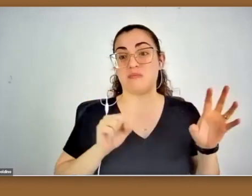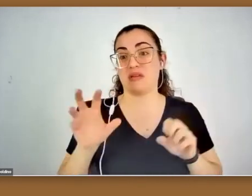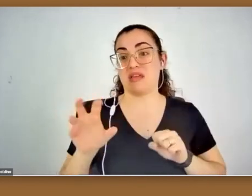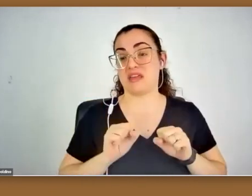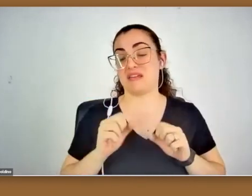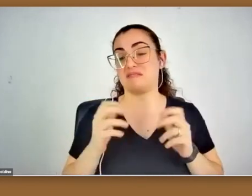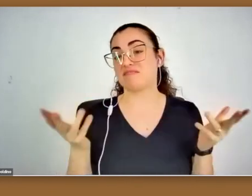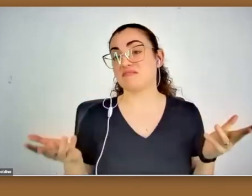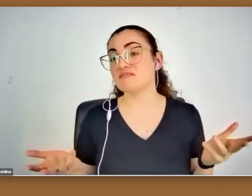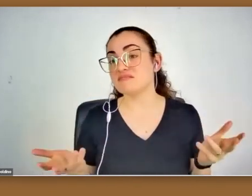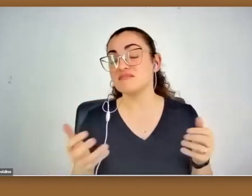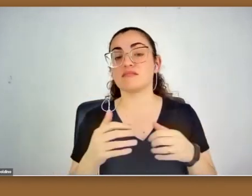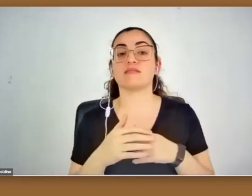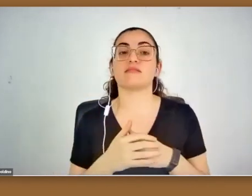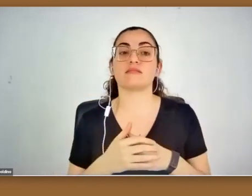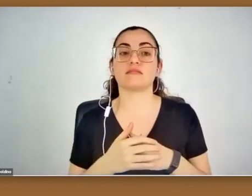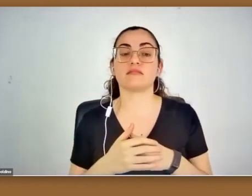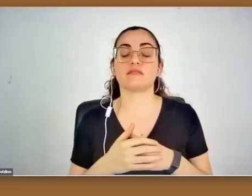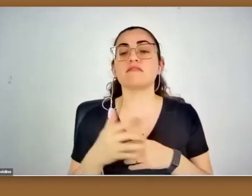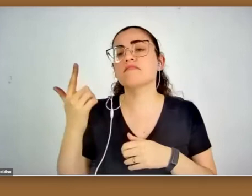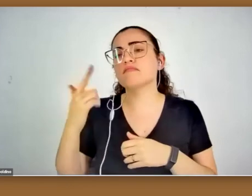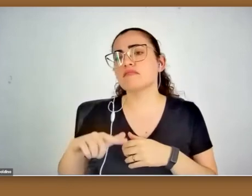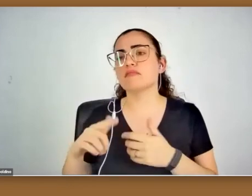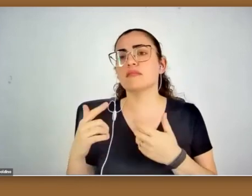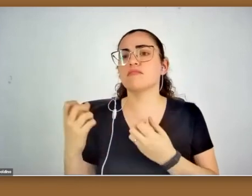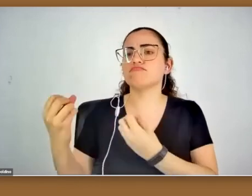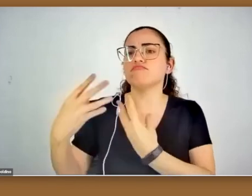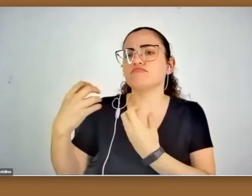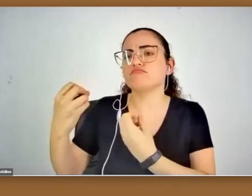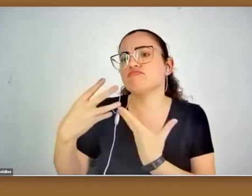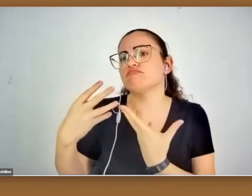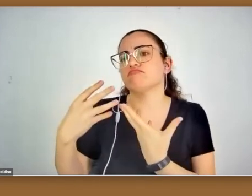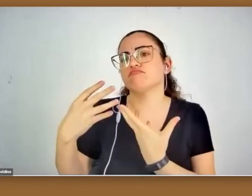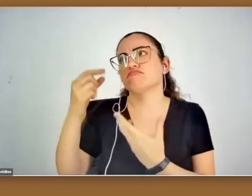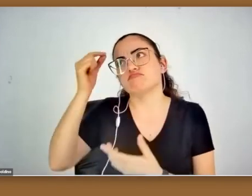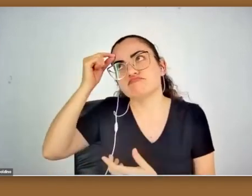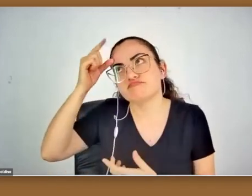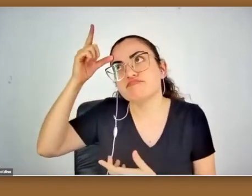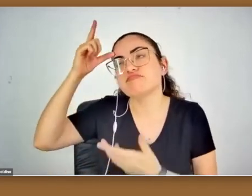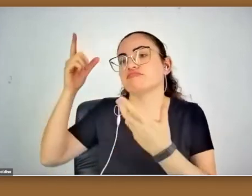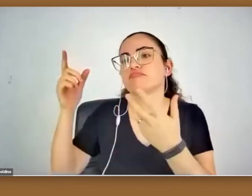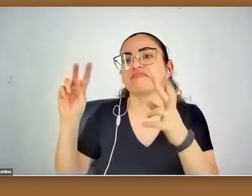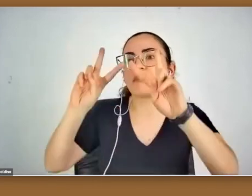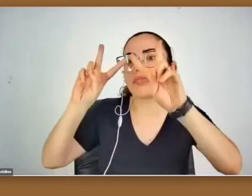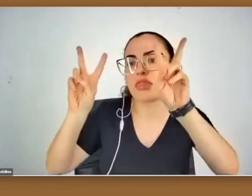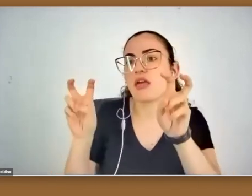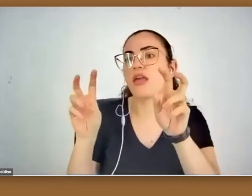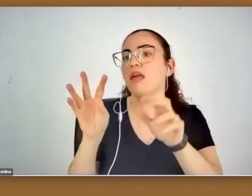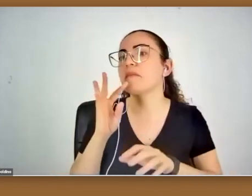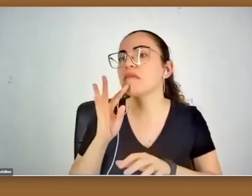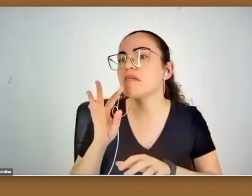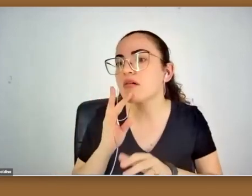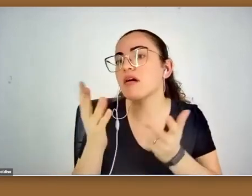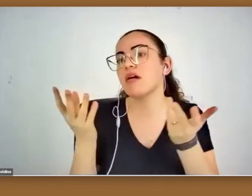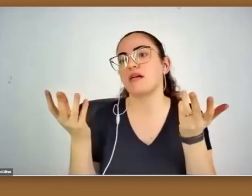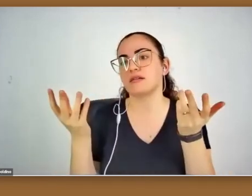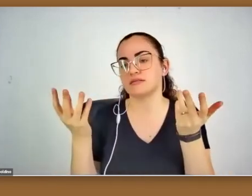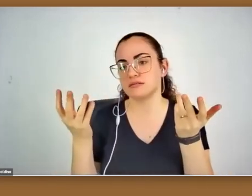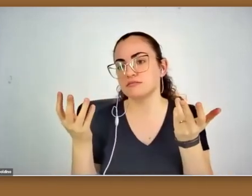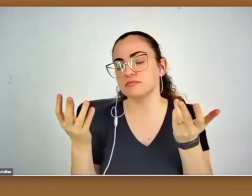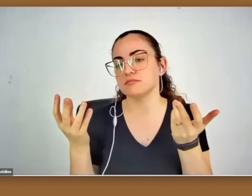riscos. O nível educacional, então até da forma que eu entendo, a forma que eu ajo, a forma que eu entendo ao